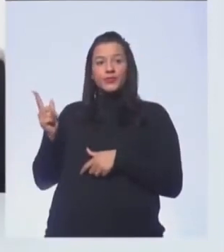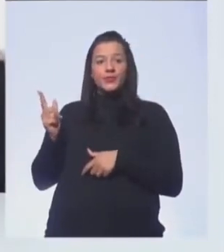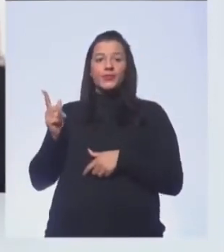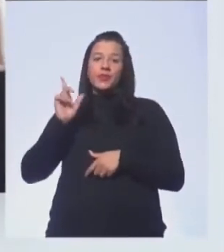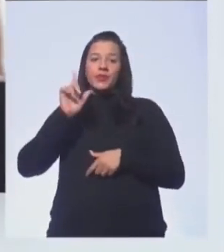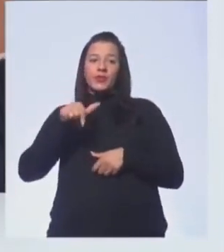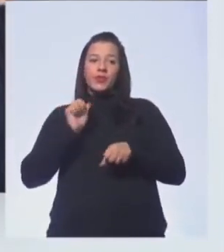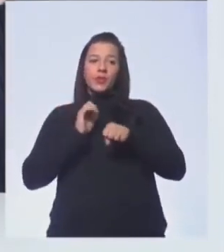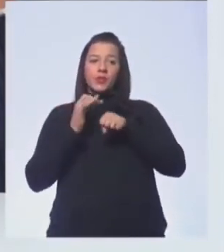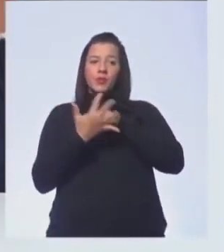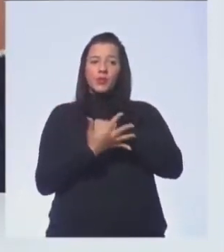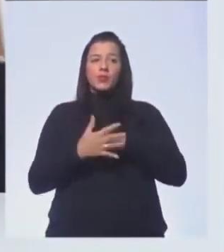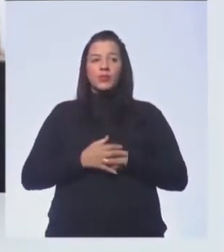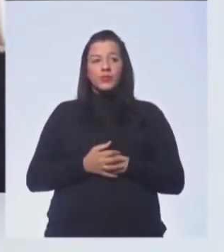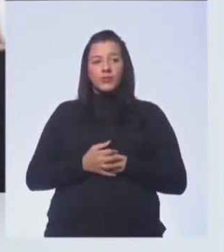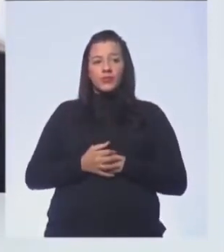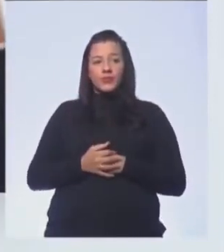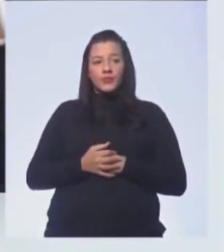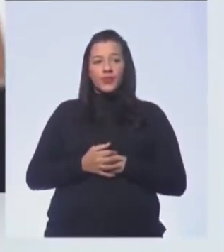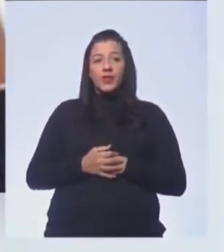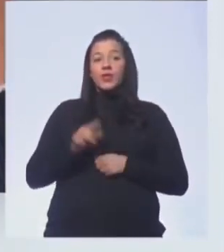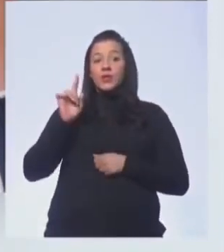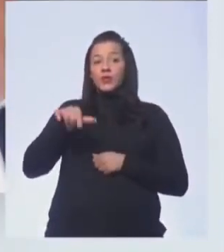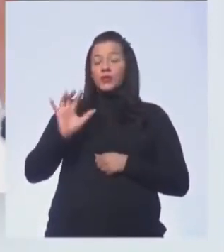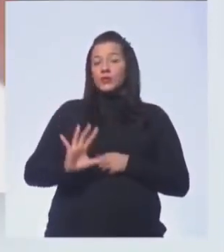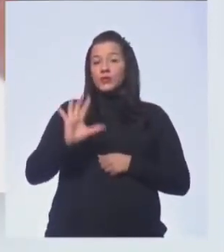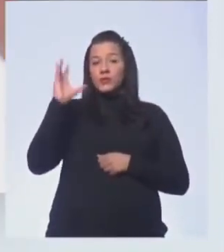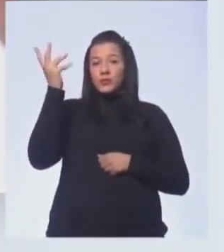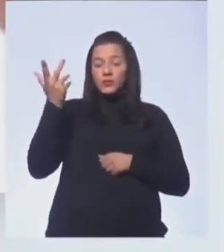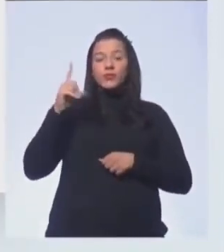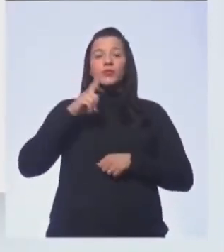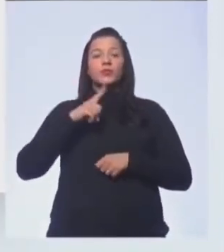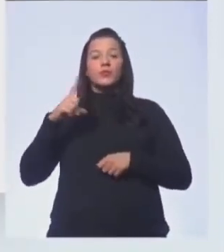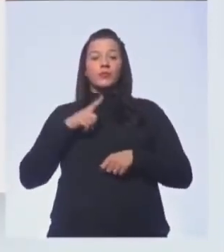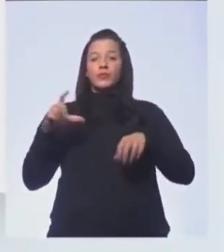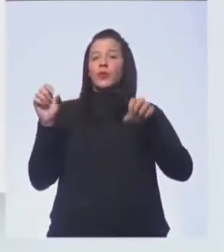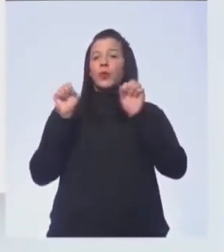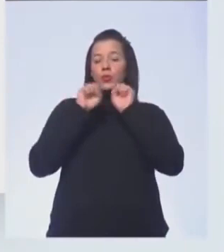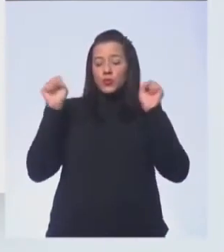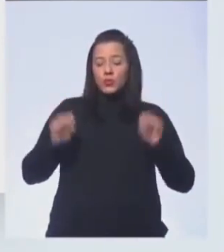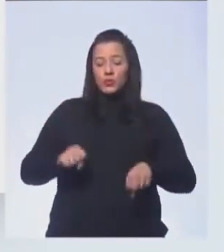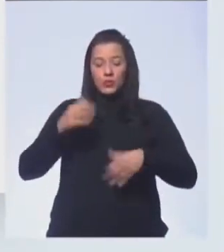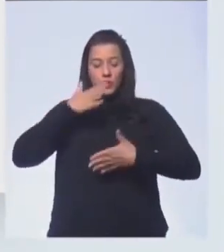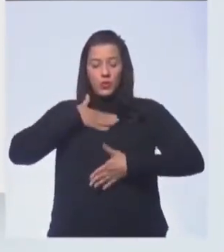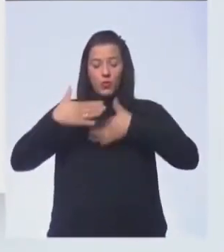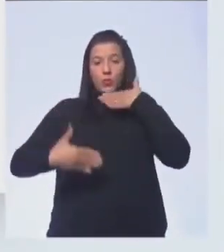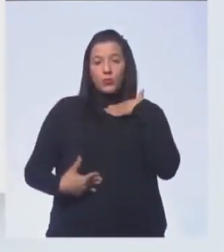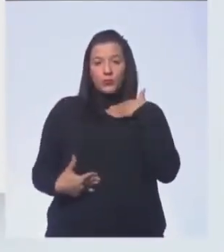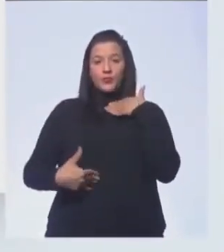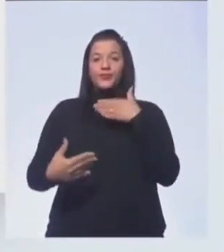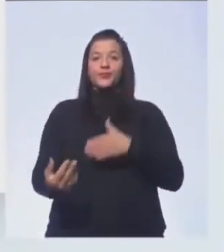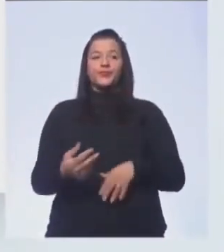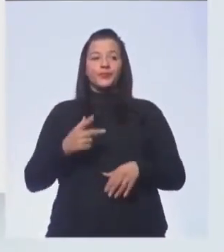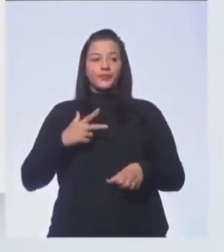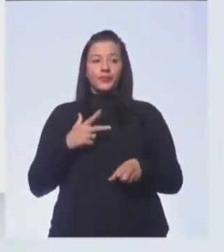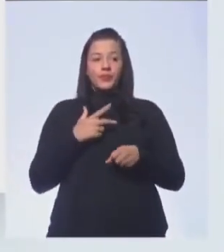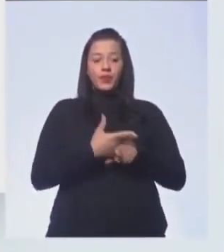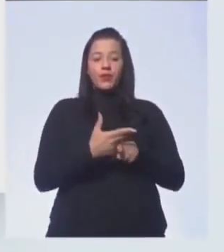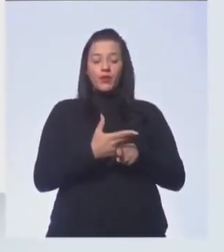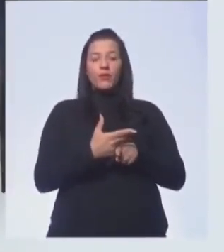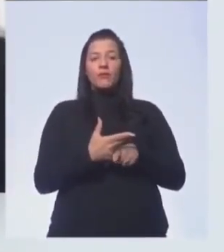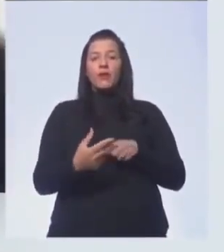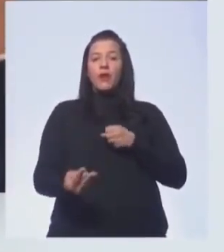mostra a ilustração do vírus. Quando isso acontece, o sistema imunológico do corpo humano reconhece que aquela